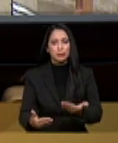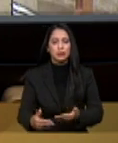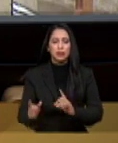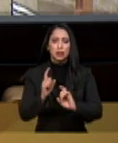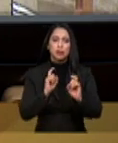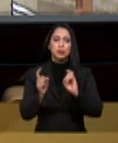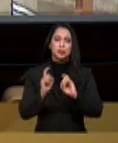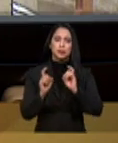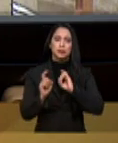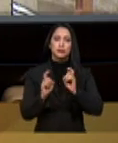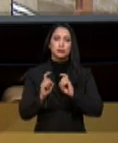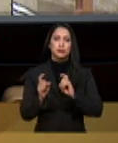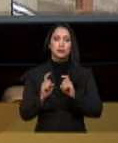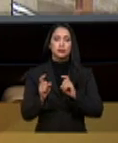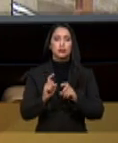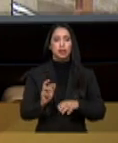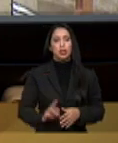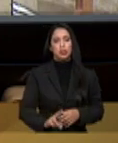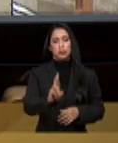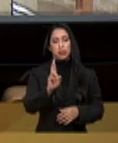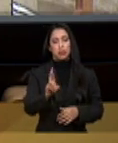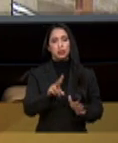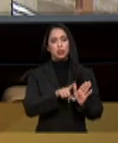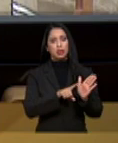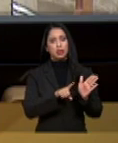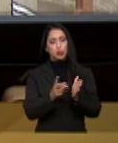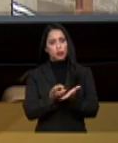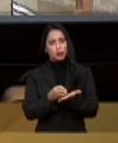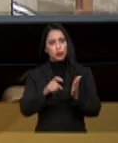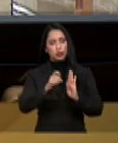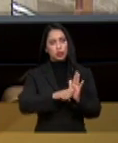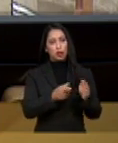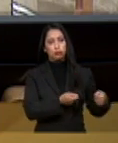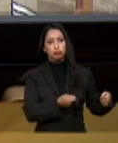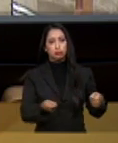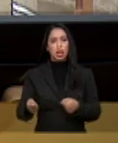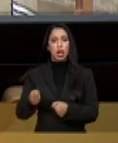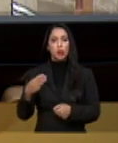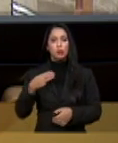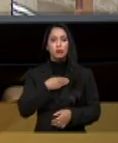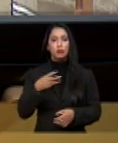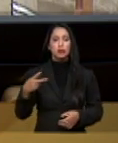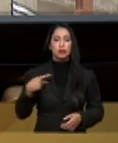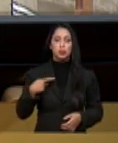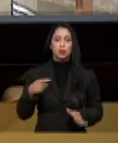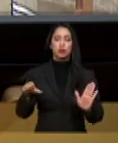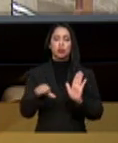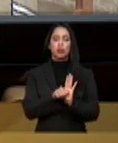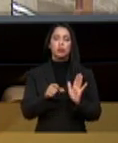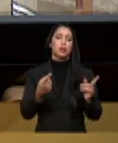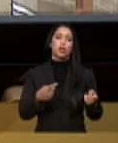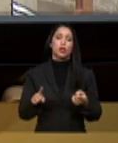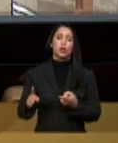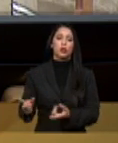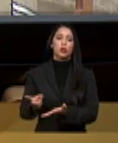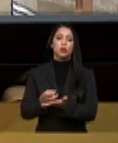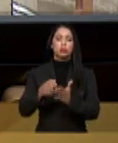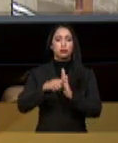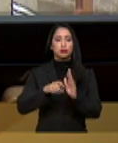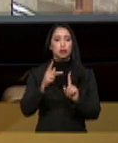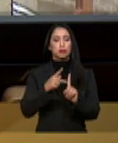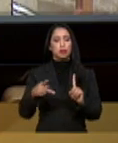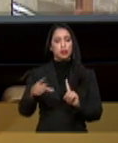do terno azul, blusa branca, gravata azul. No que concerne a determinados crimes contra a ordem tributária e a previdência